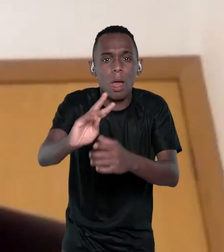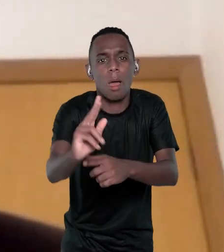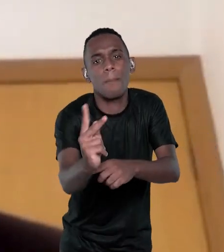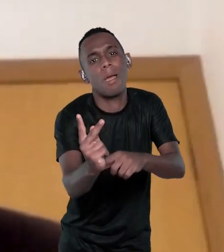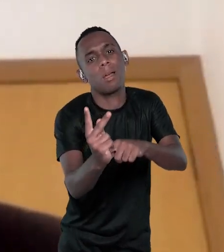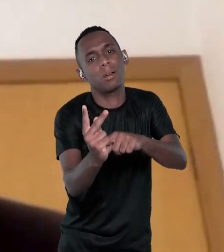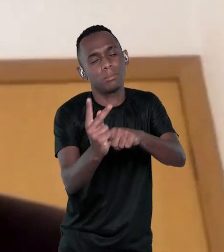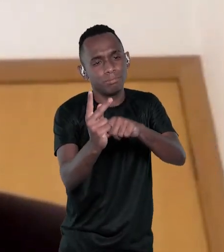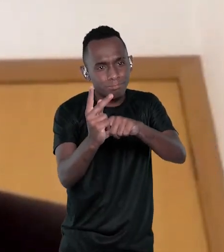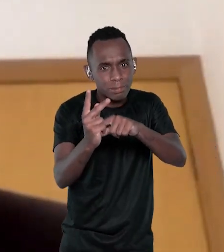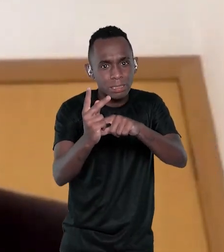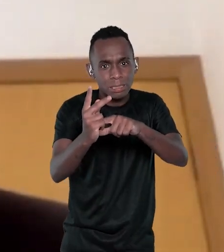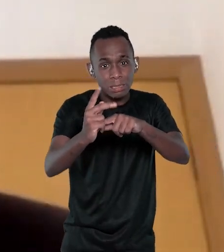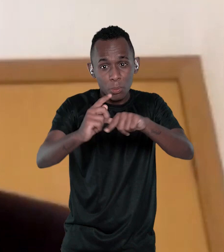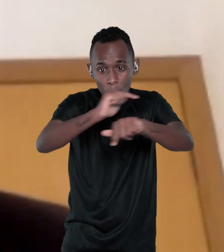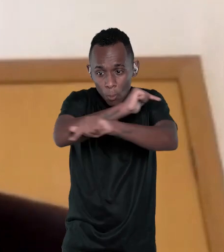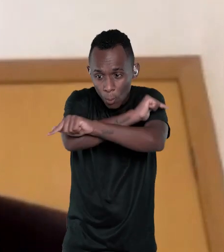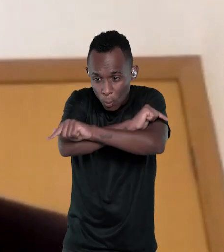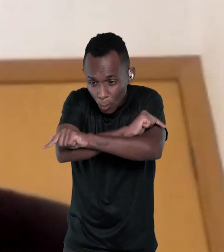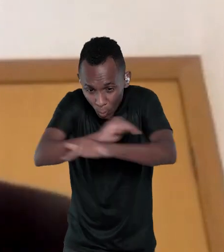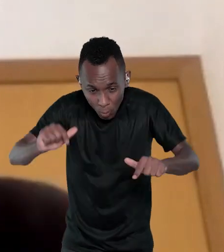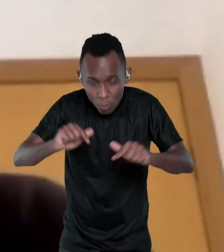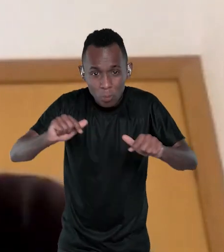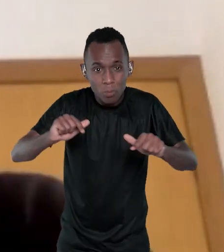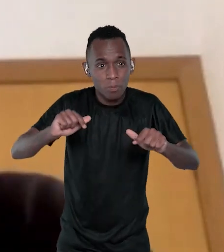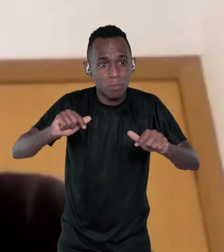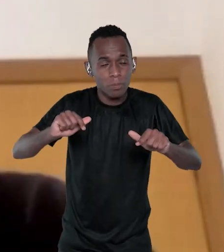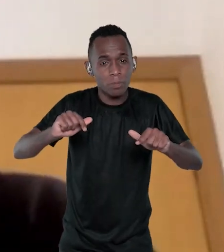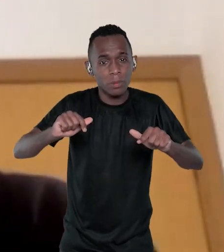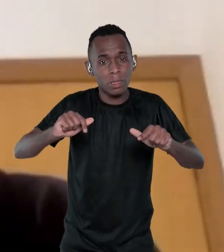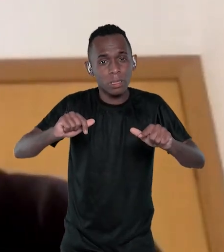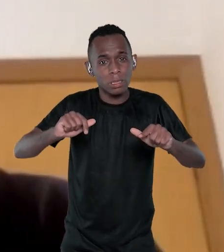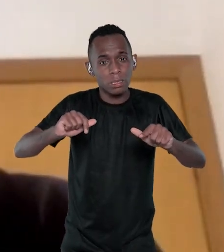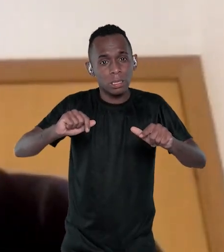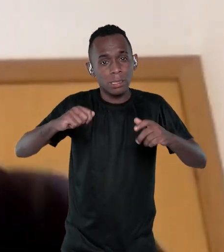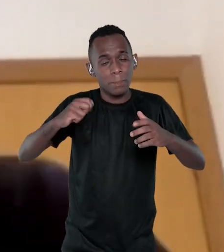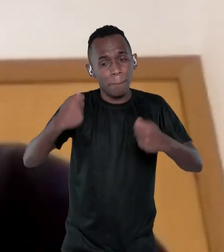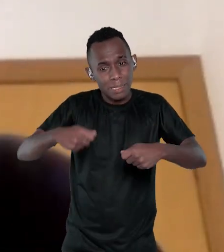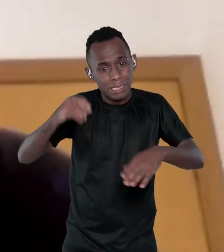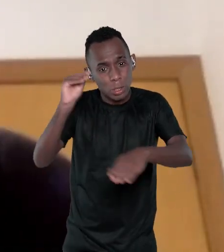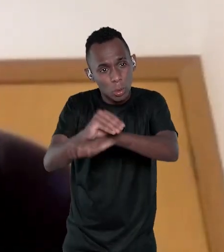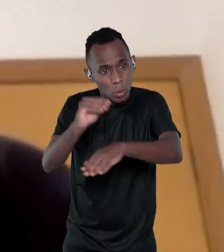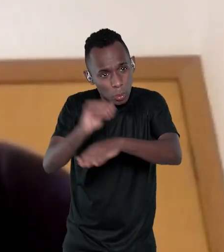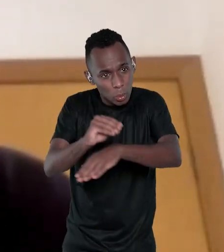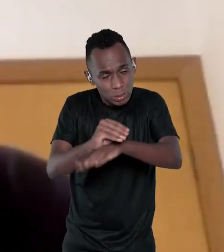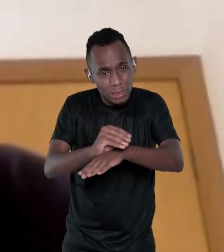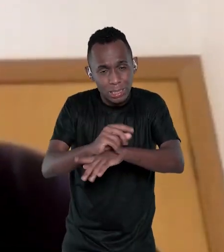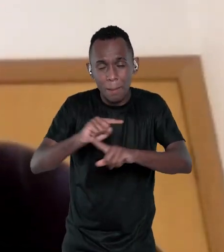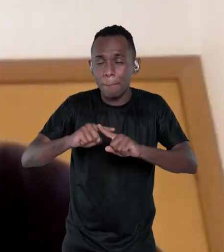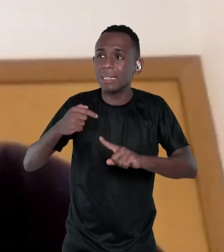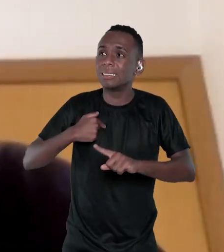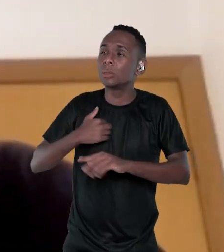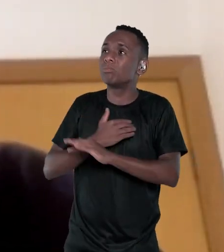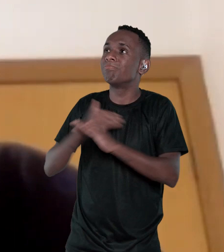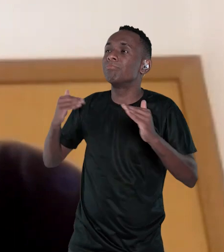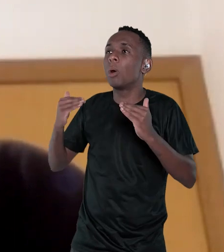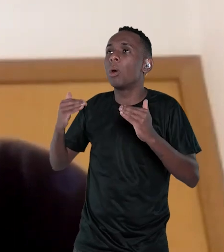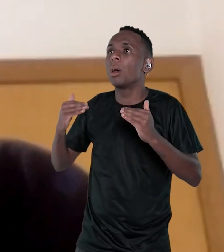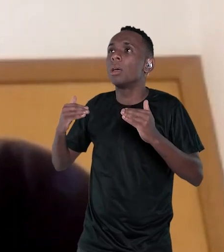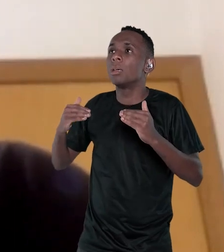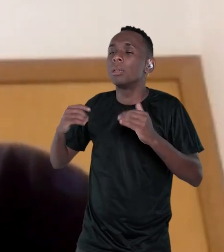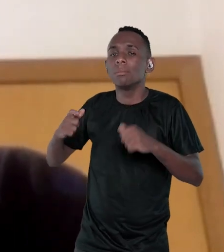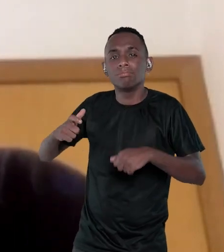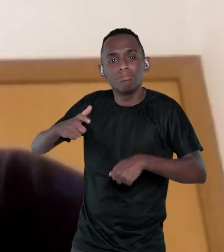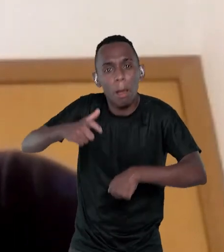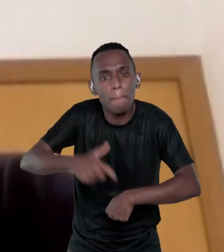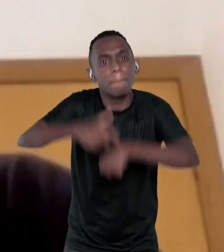lágrima reservo para o fim, Belo Horizonte, quando ninguém mais ferir o seu corpo e